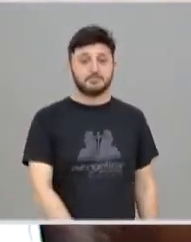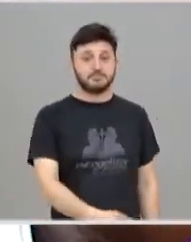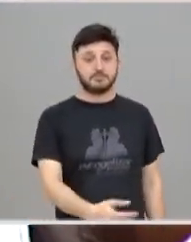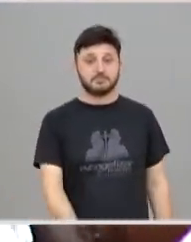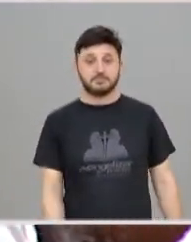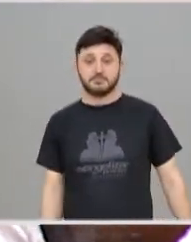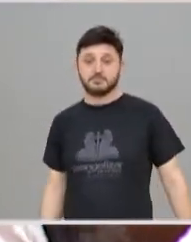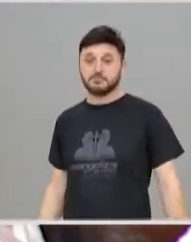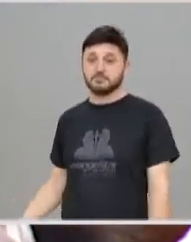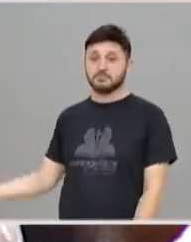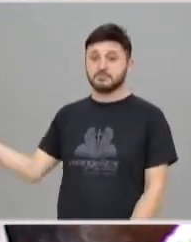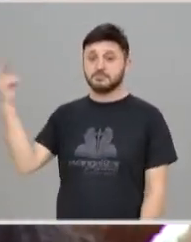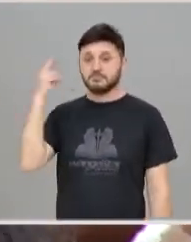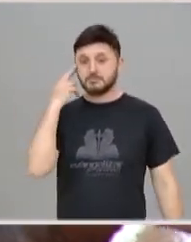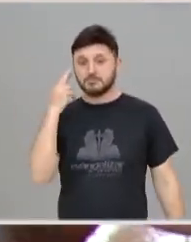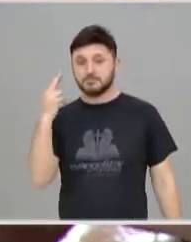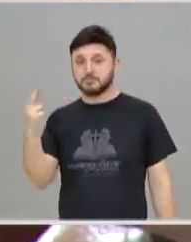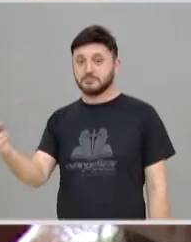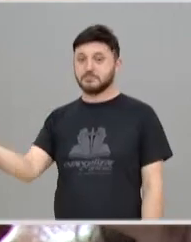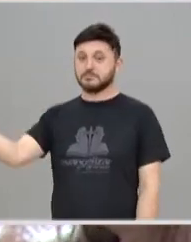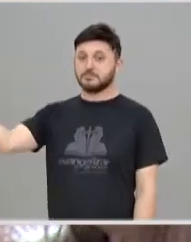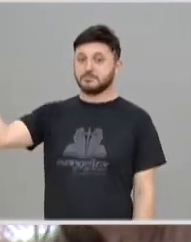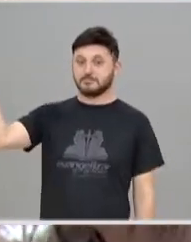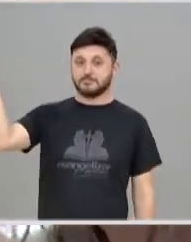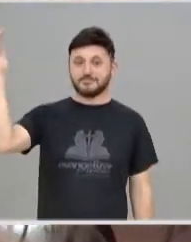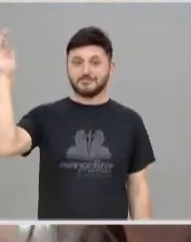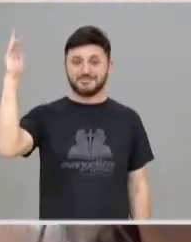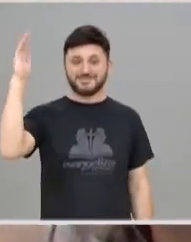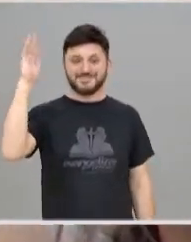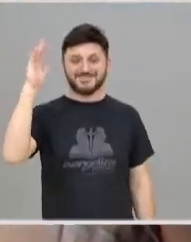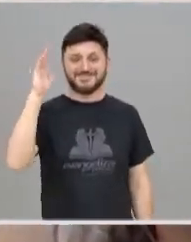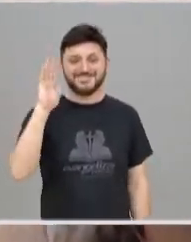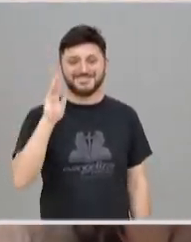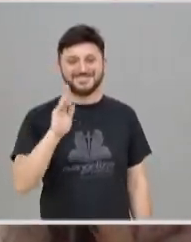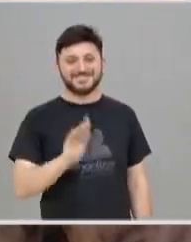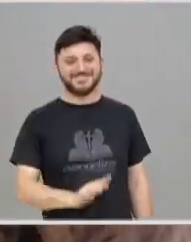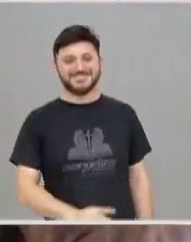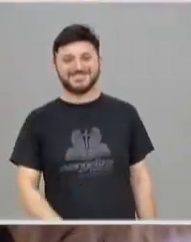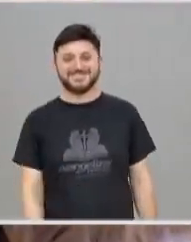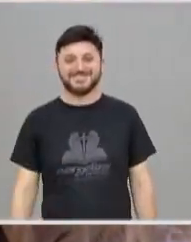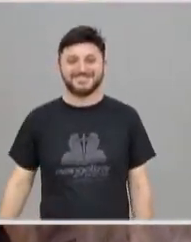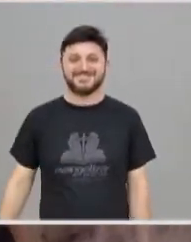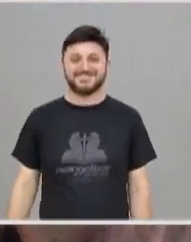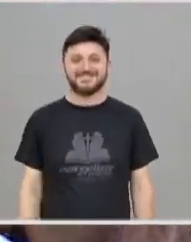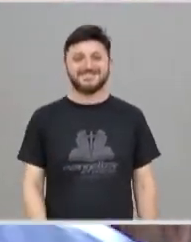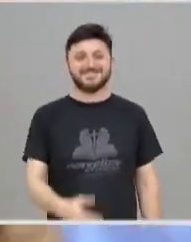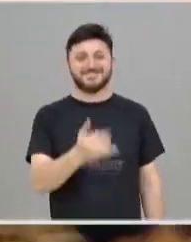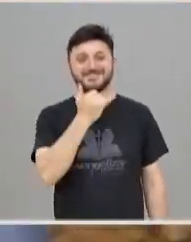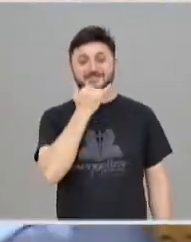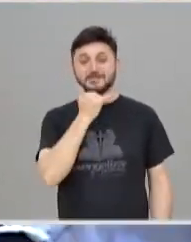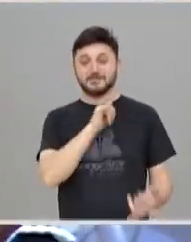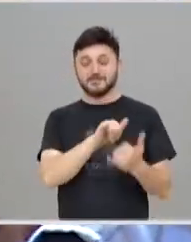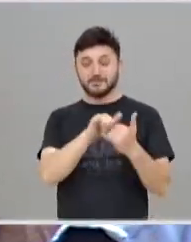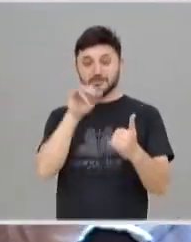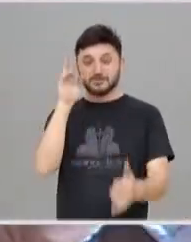amor. Vem trazer-nos a graça do perdão,